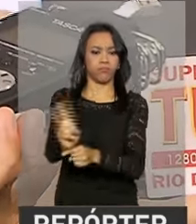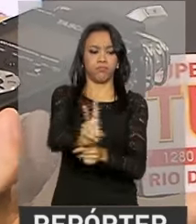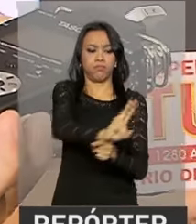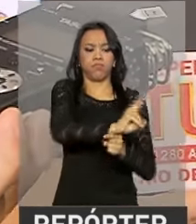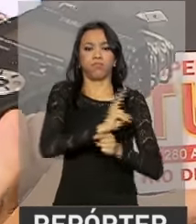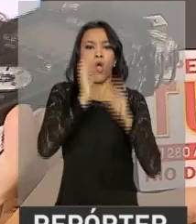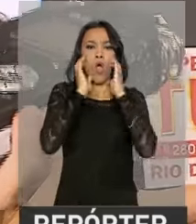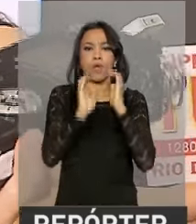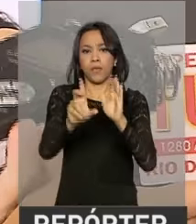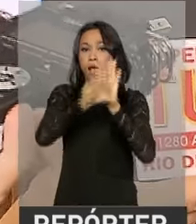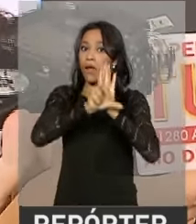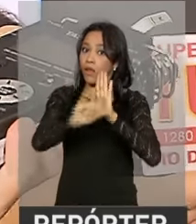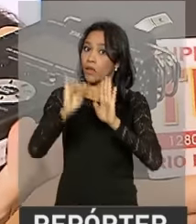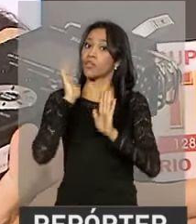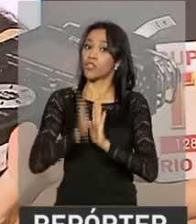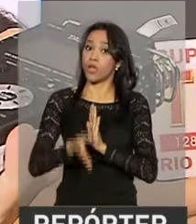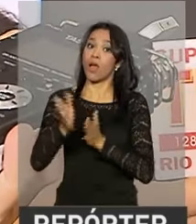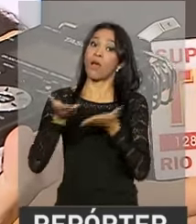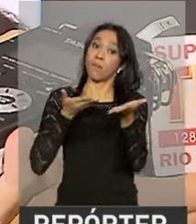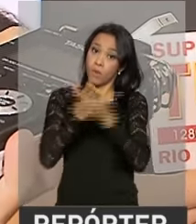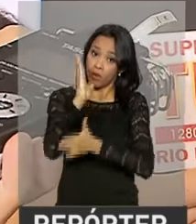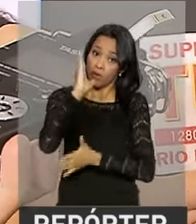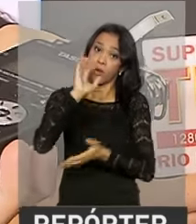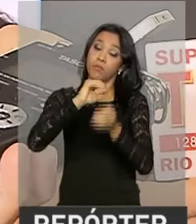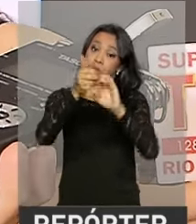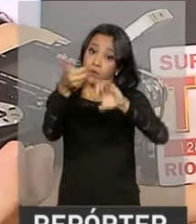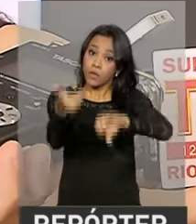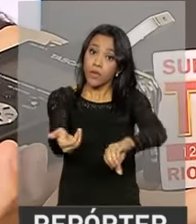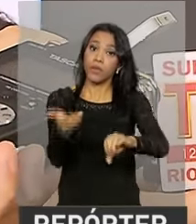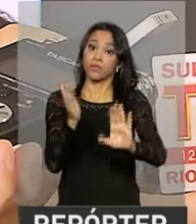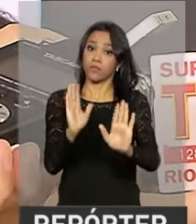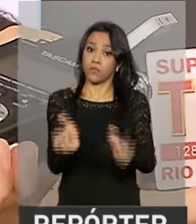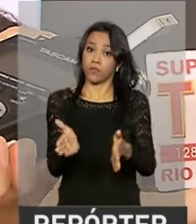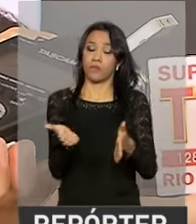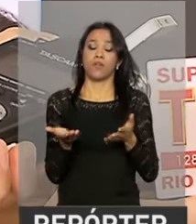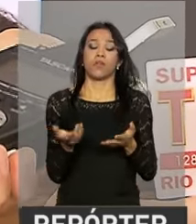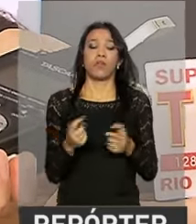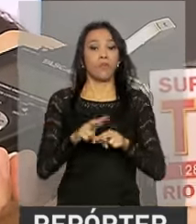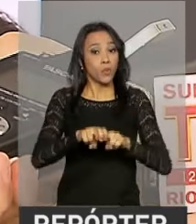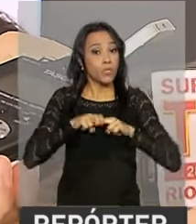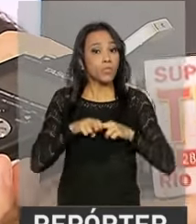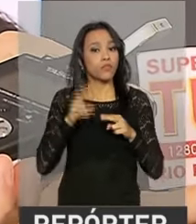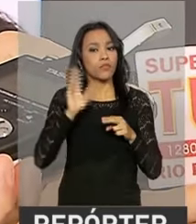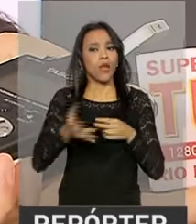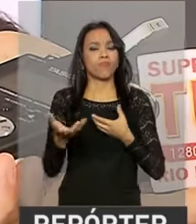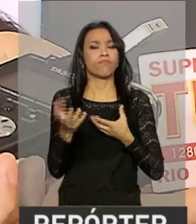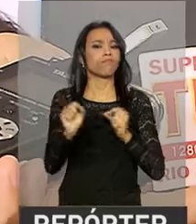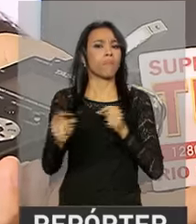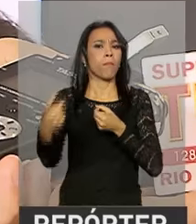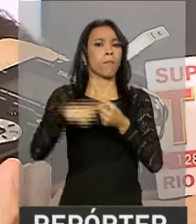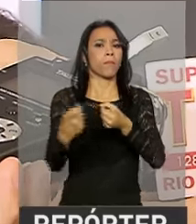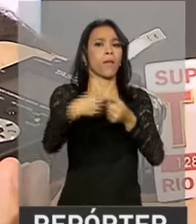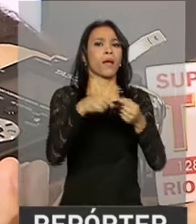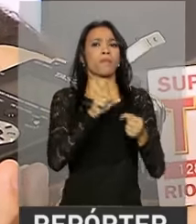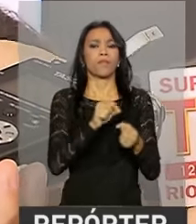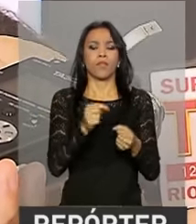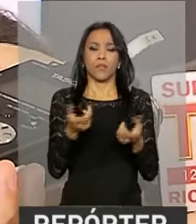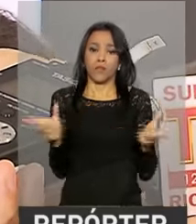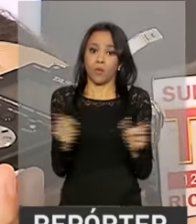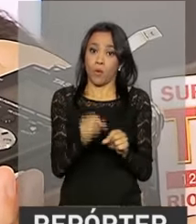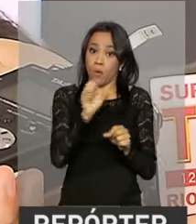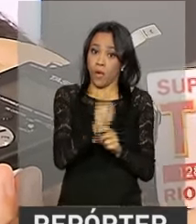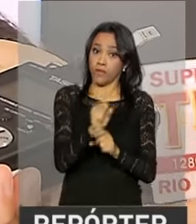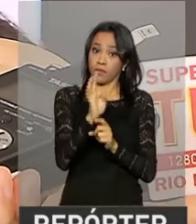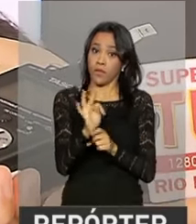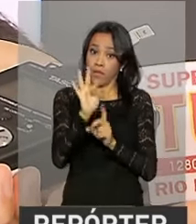leis que foram aprovadas pelo congresso nacional e por isso vimos firmando convênio com o Tribunal de Contas da União que já nos